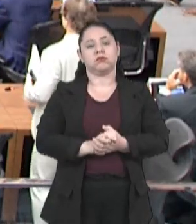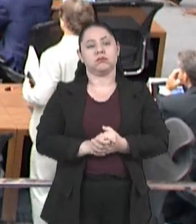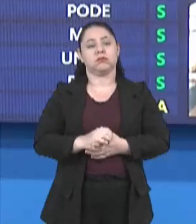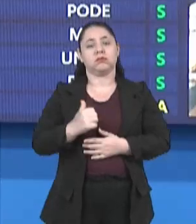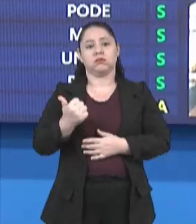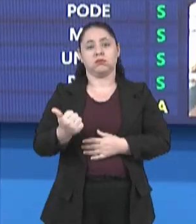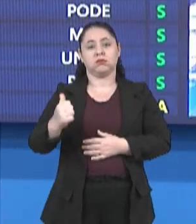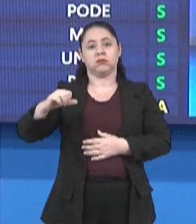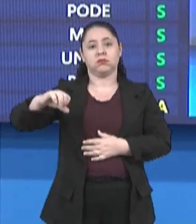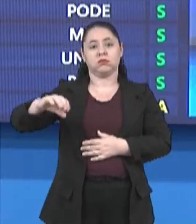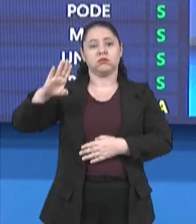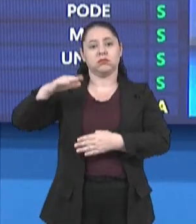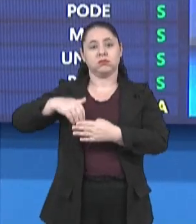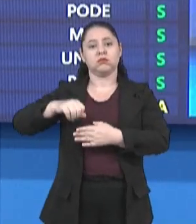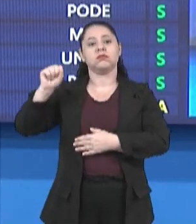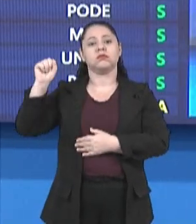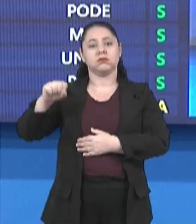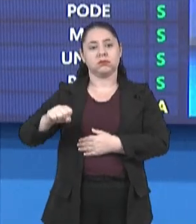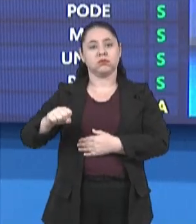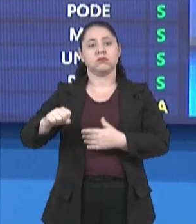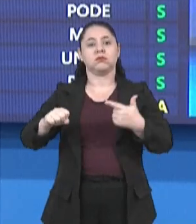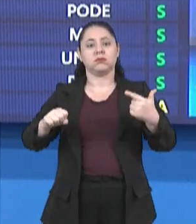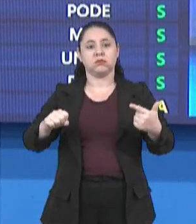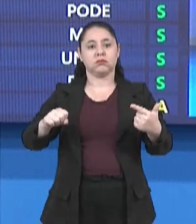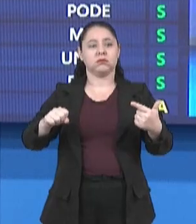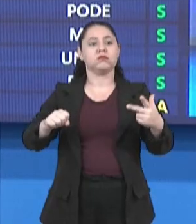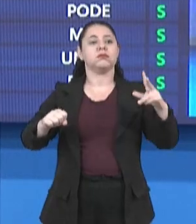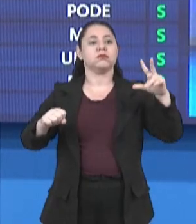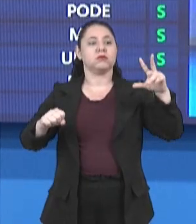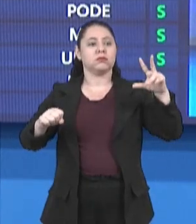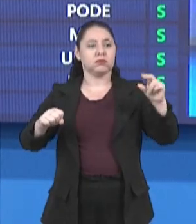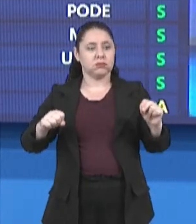São 19 votos favoráveis, 2 votos